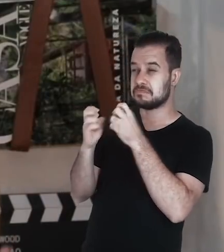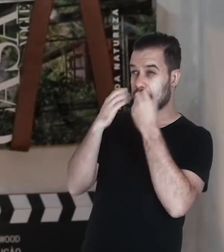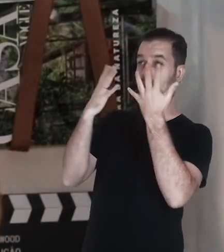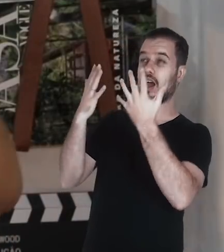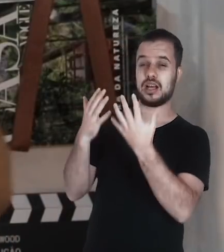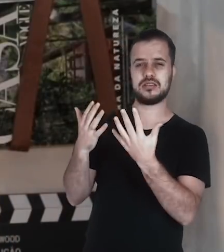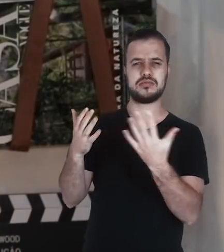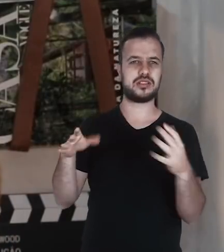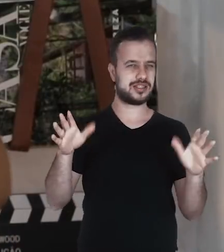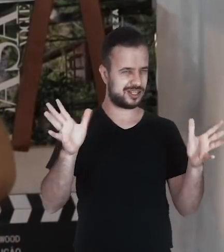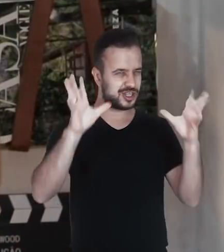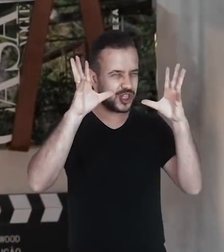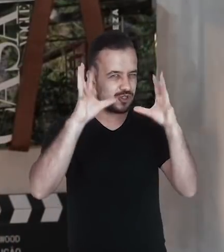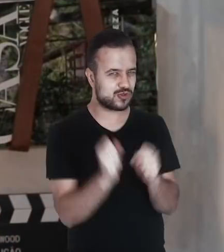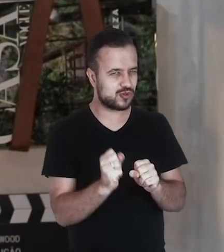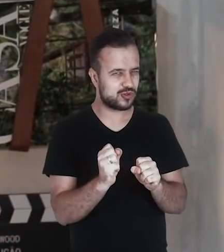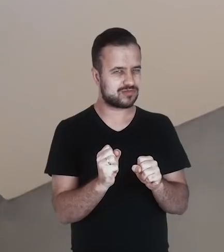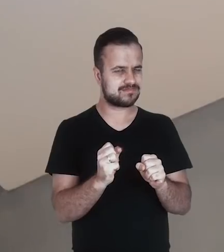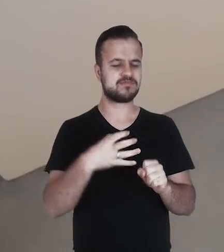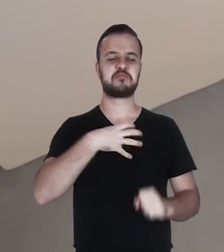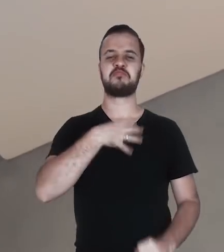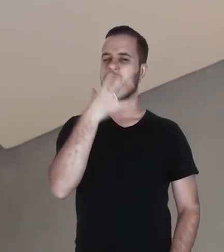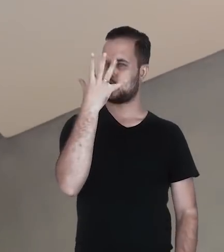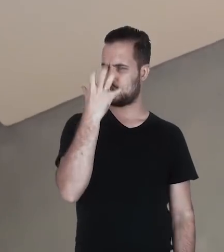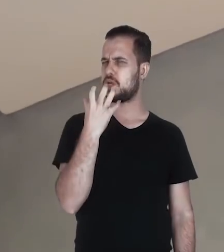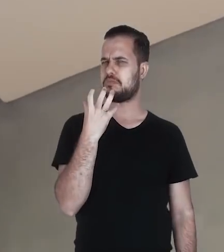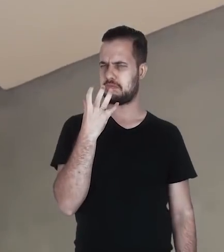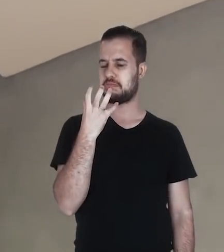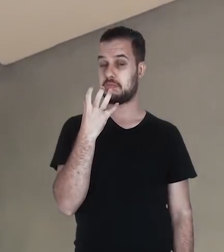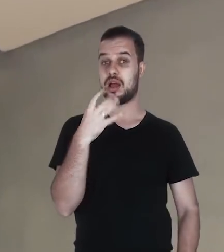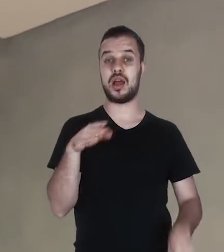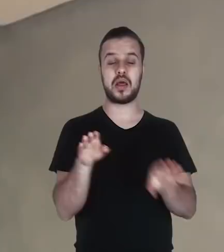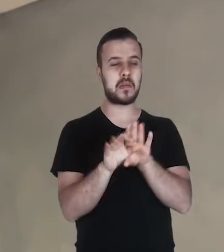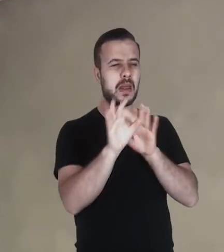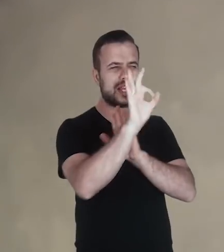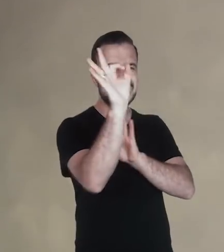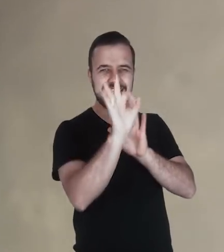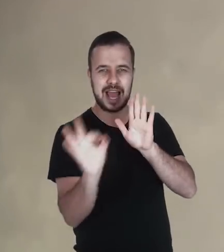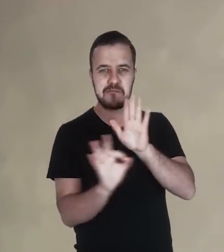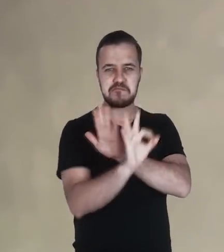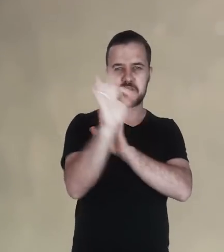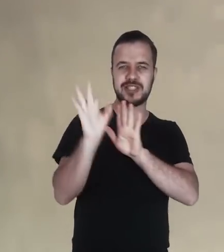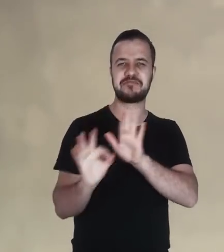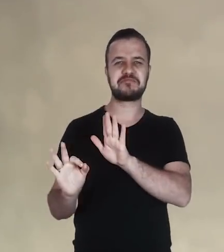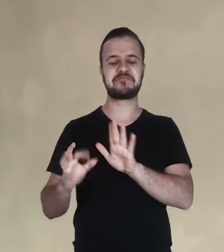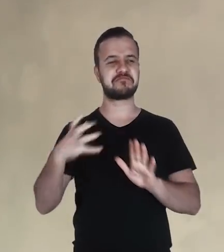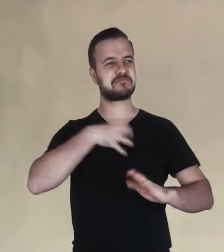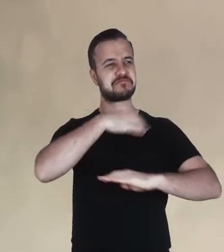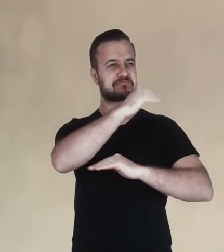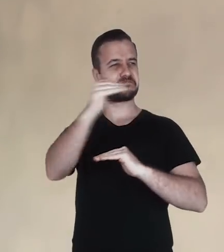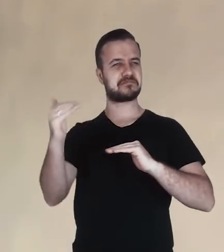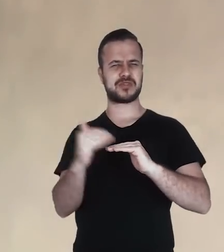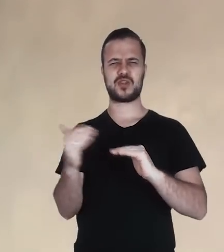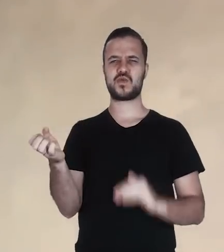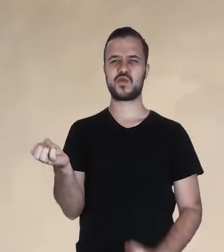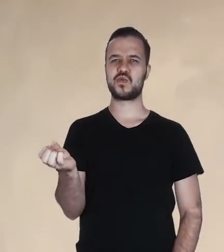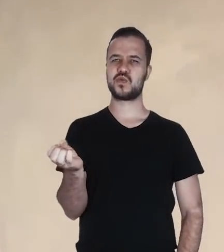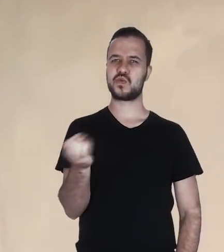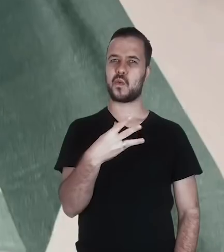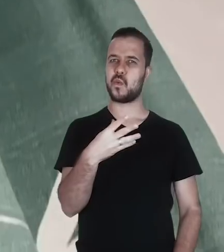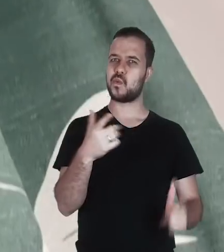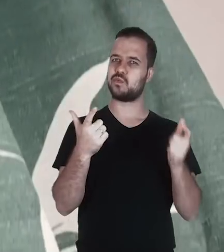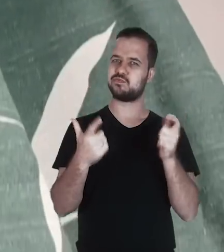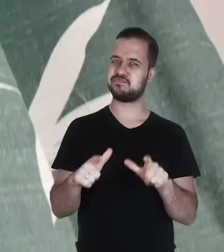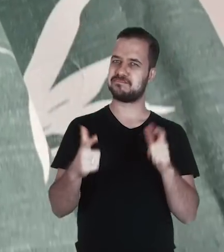mais escuras deixam o ambiente com aquela cara mais séria, enquanto as estampas são capazes de dar um toque de modernidade